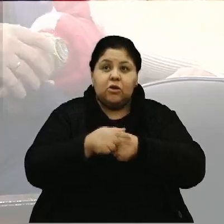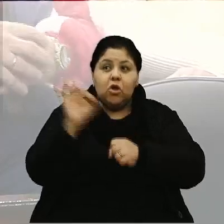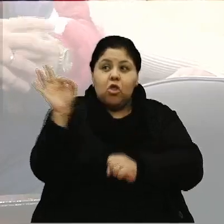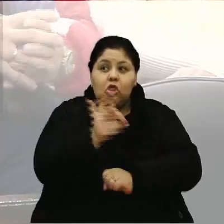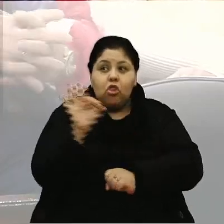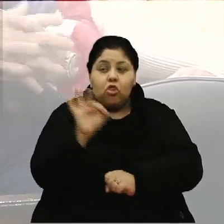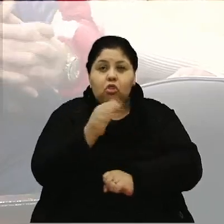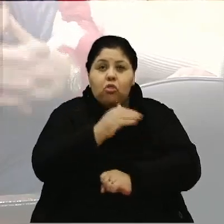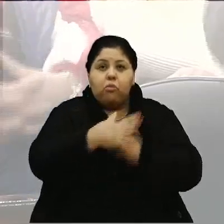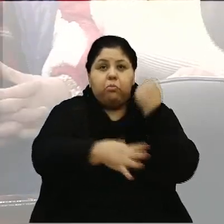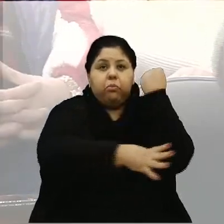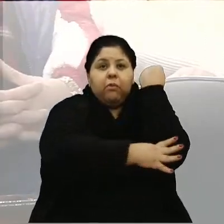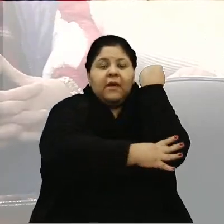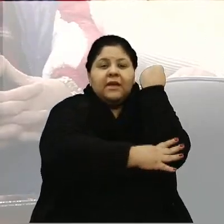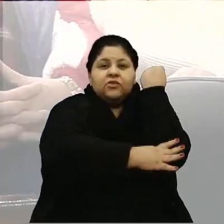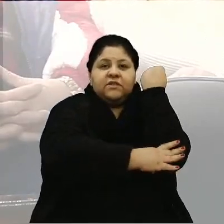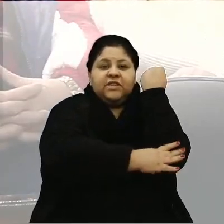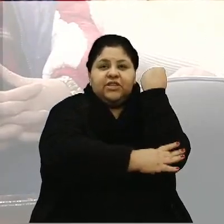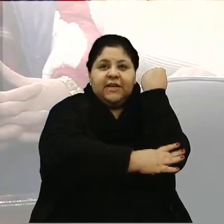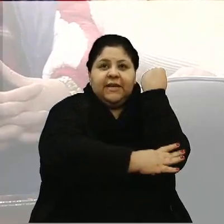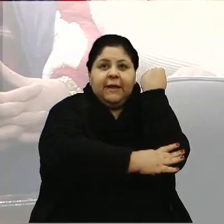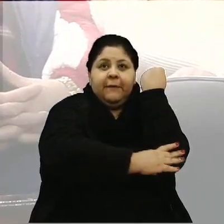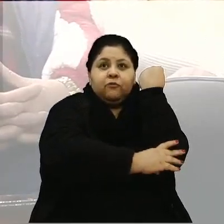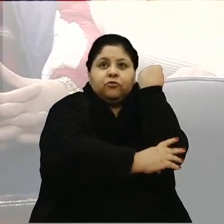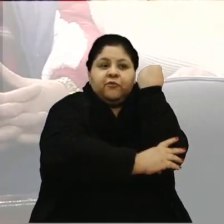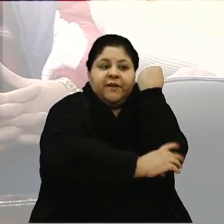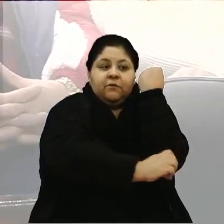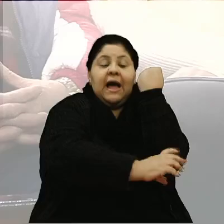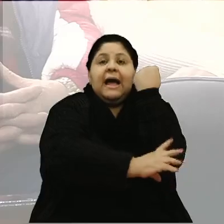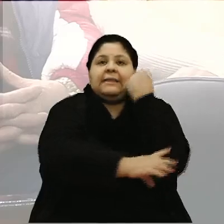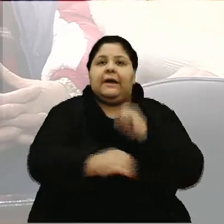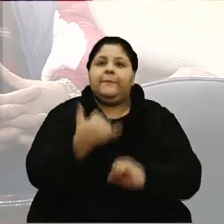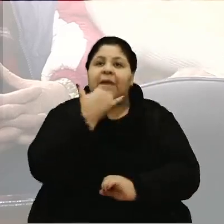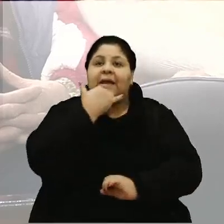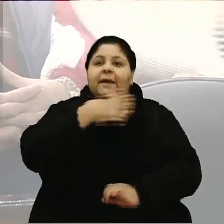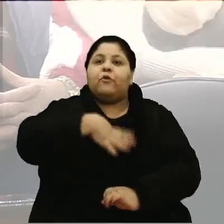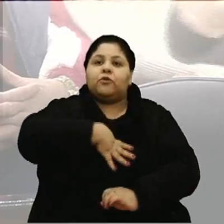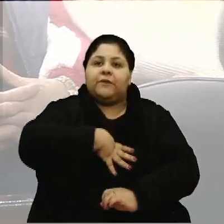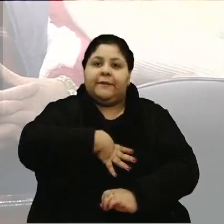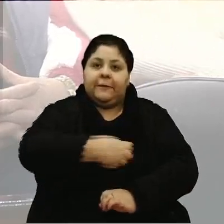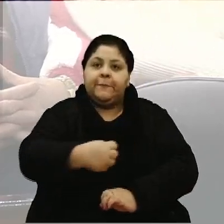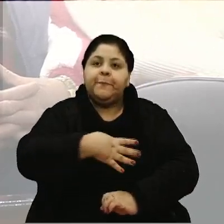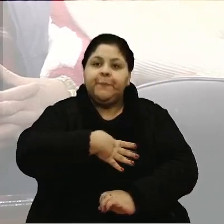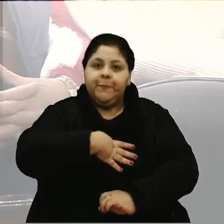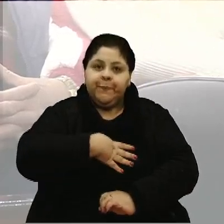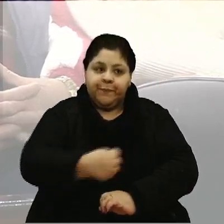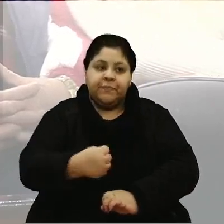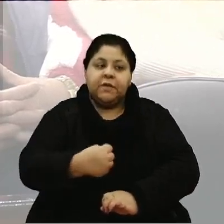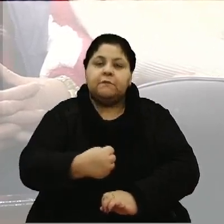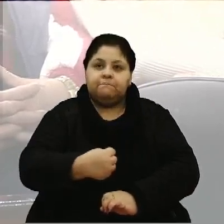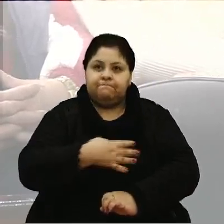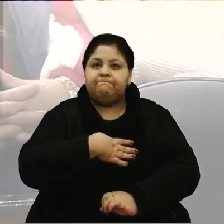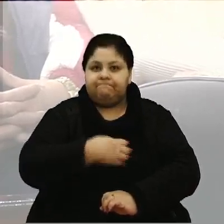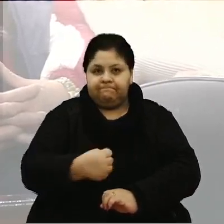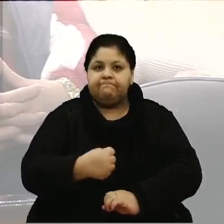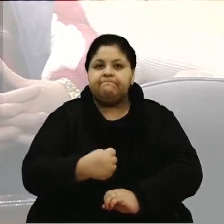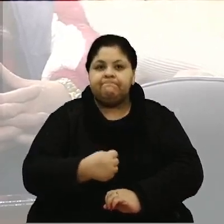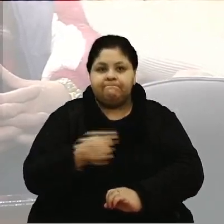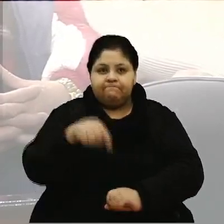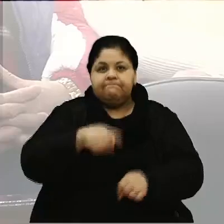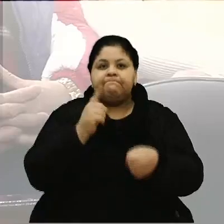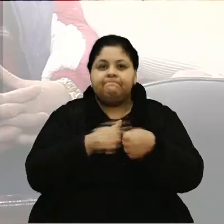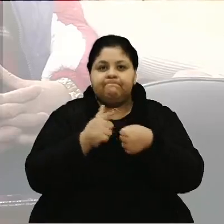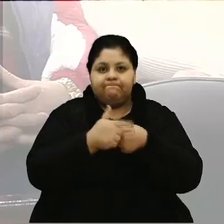de crianças, adolescentes e principalmente idosos no nosso município, que é camuflado nos dados aqui